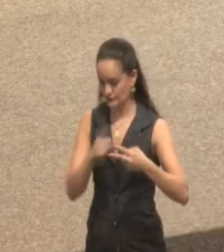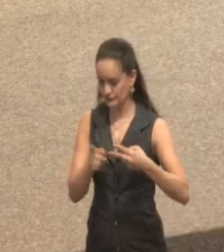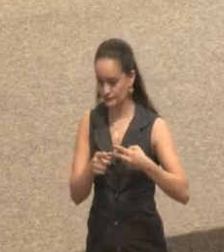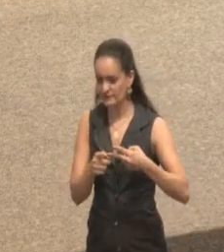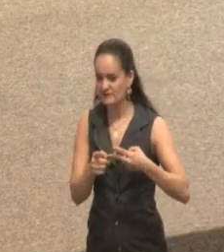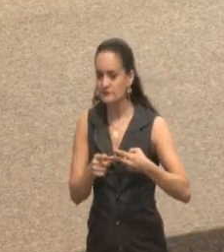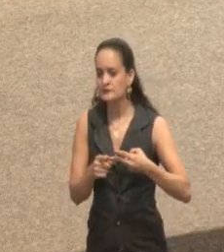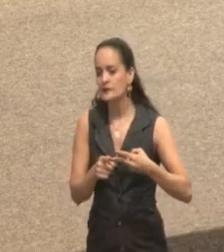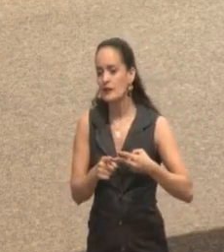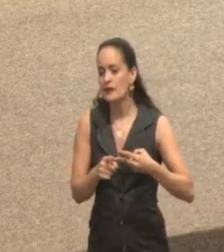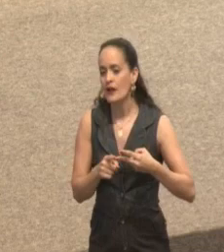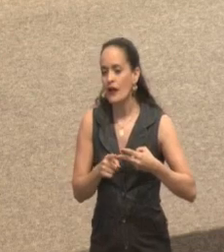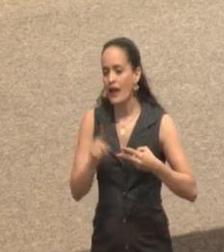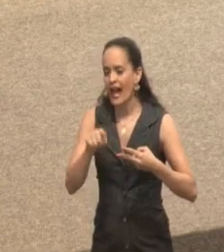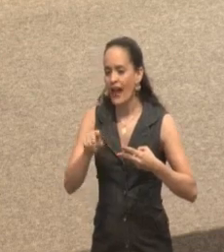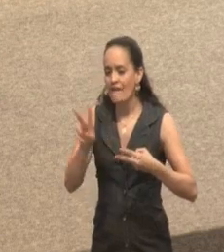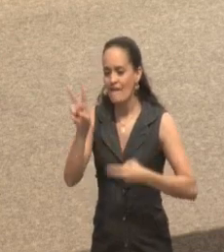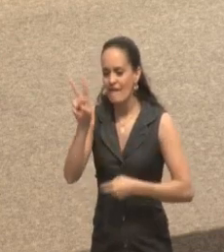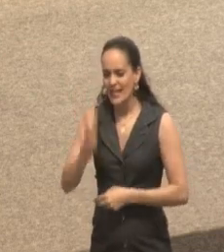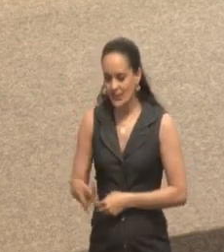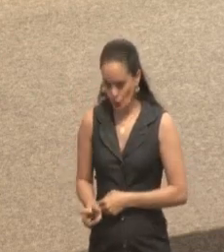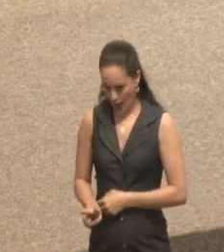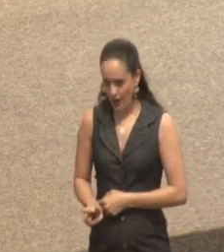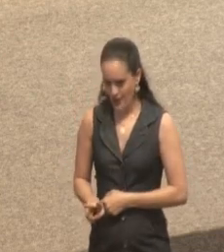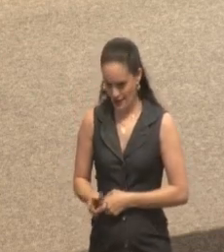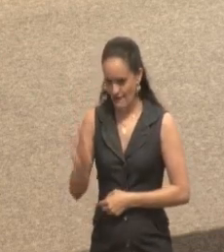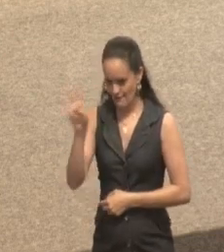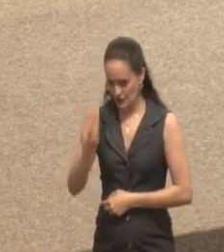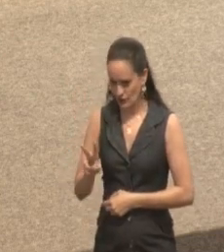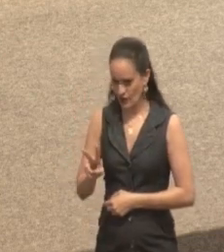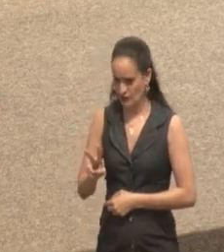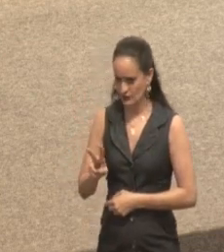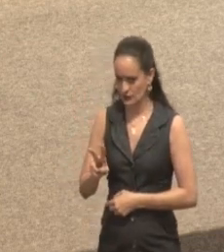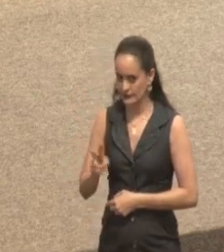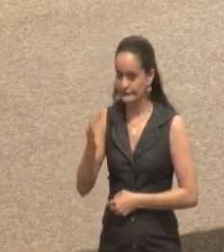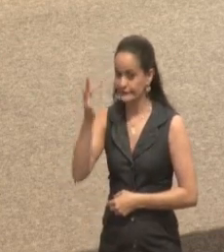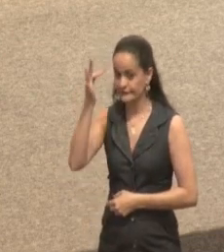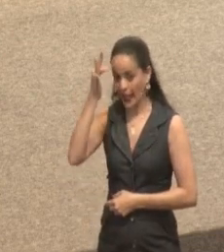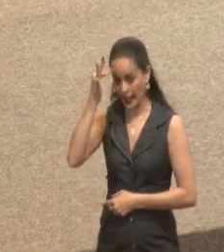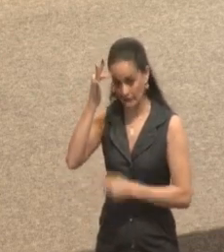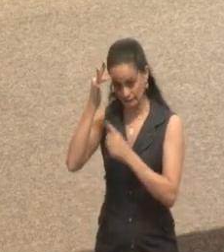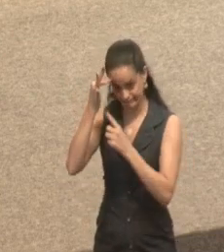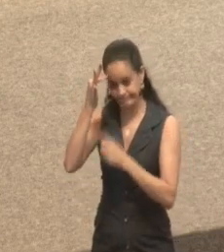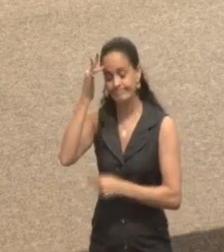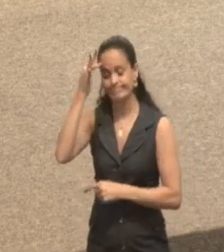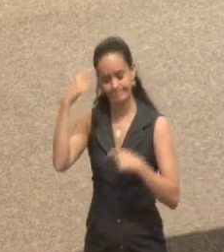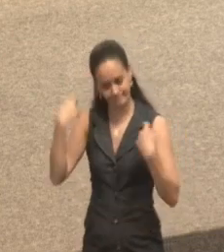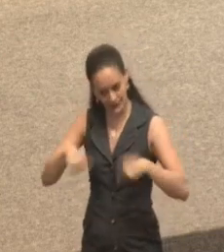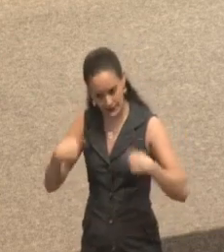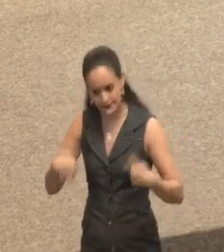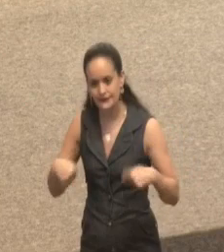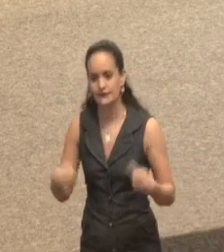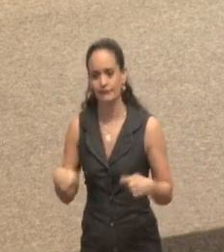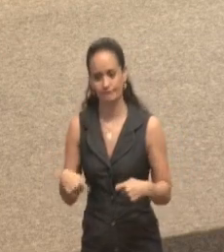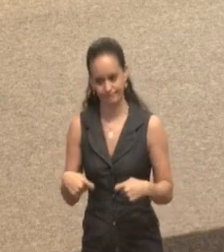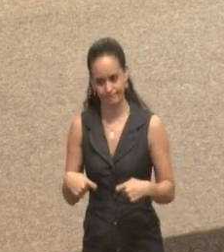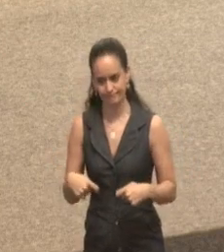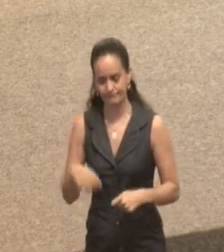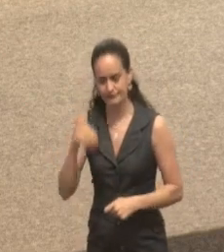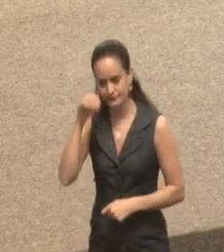esse projeto com os venezuelanos, tomamos uma decisão de fé para investir nisso.